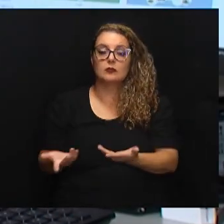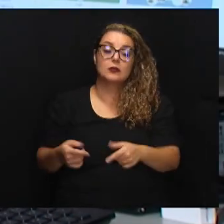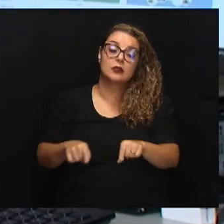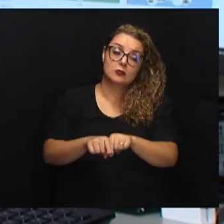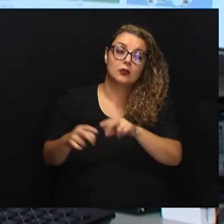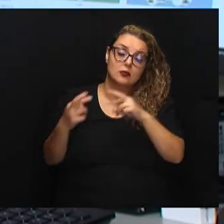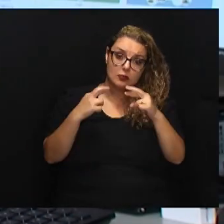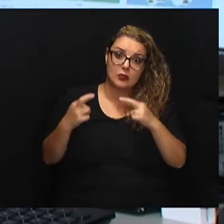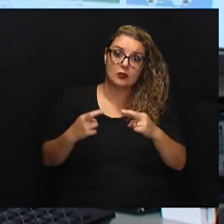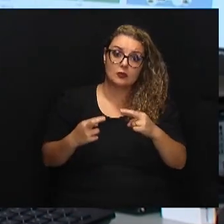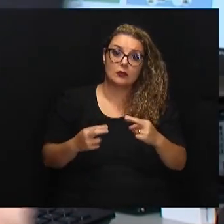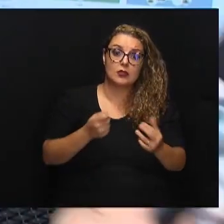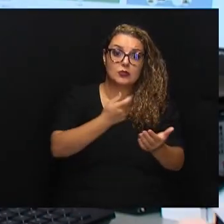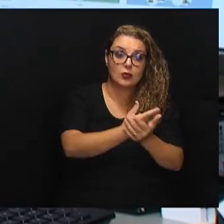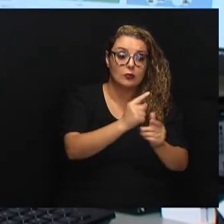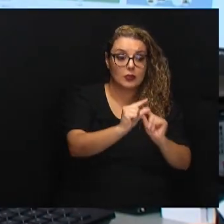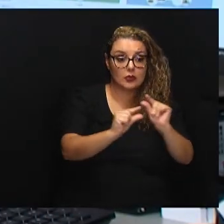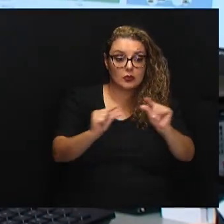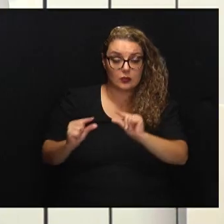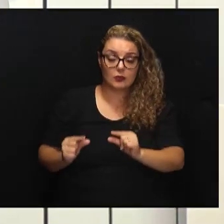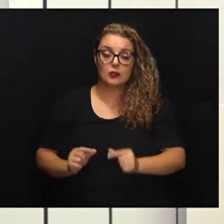a questão dos juros, né?